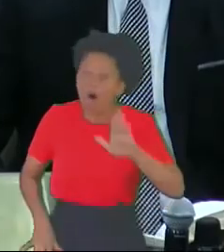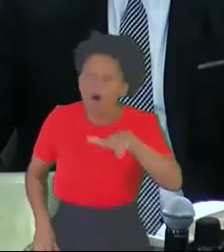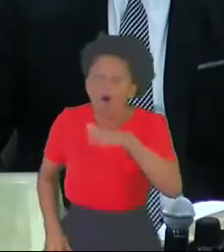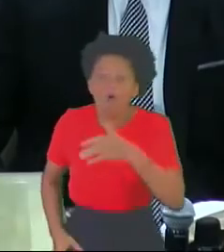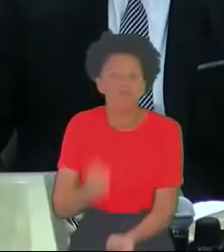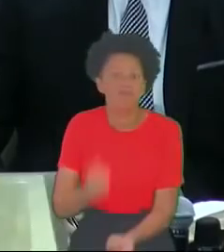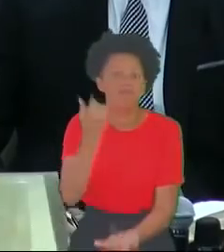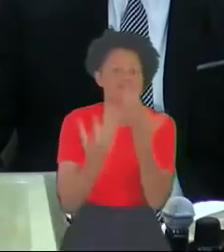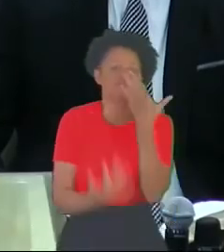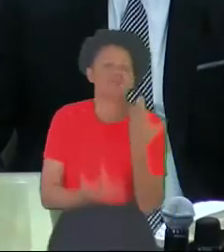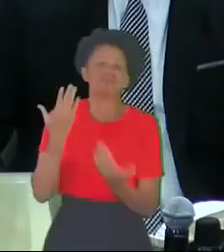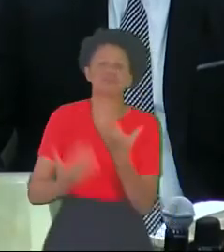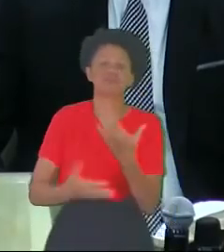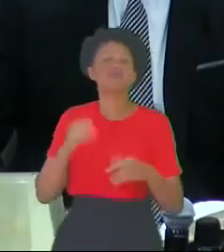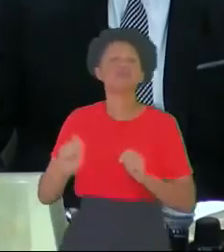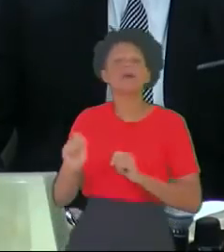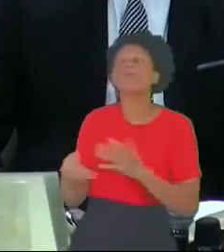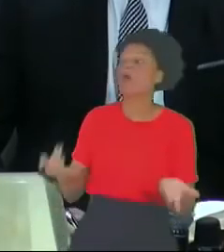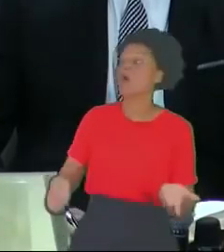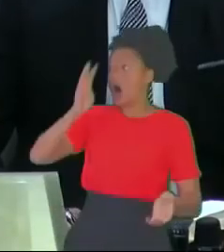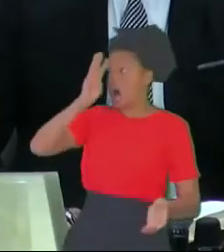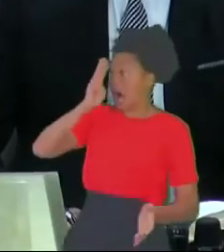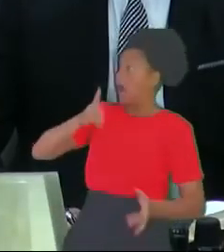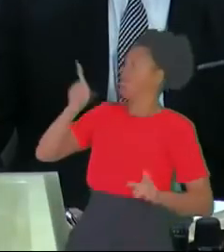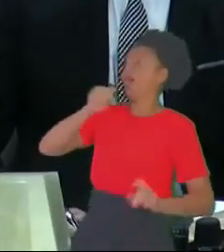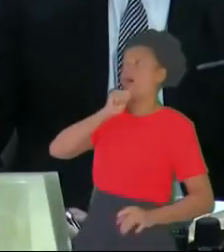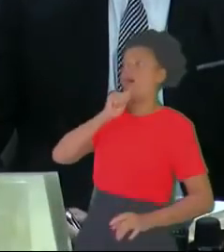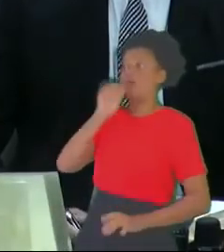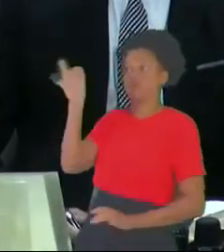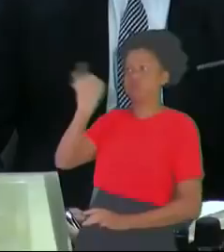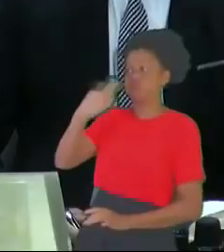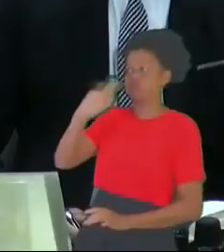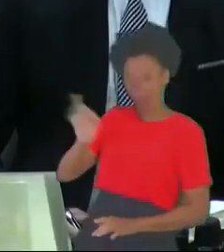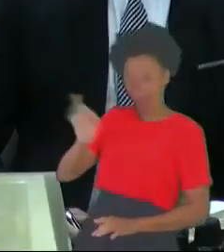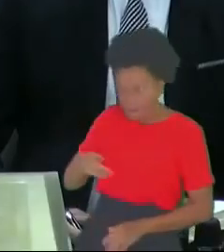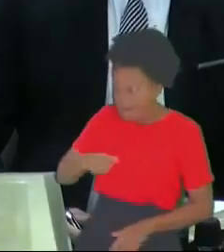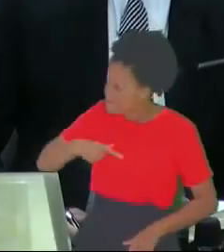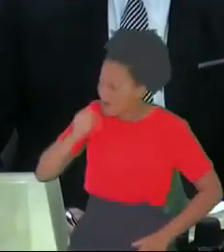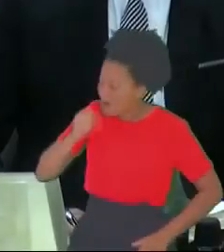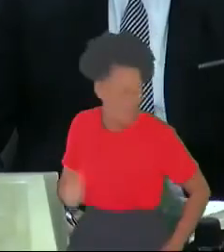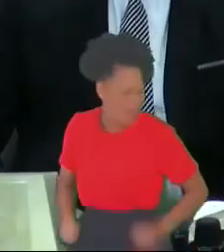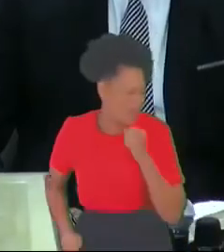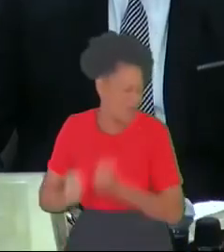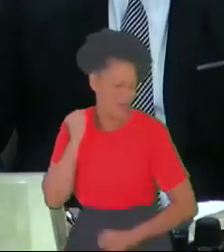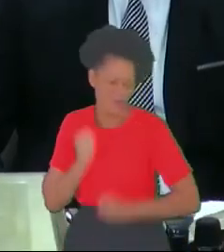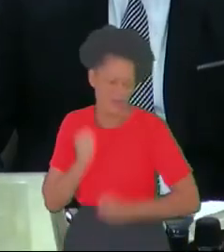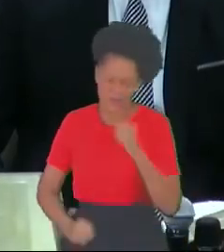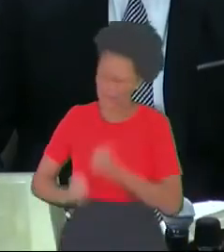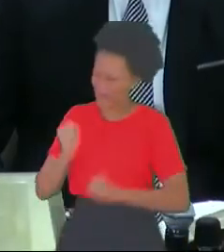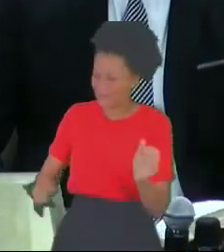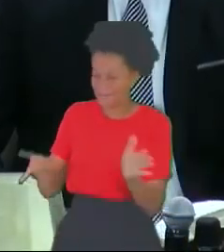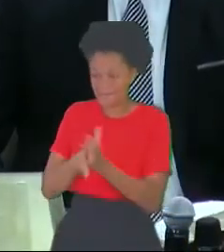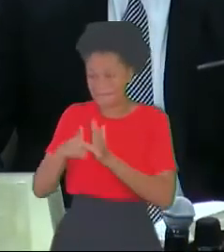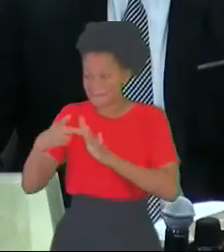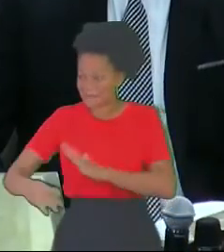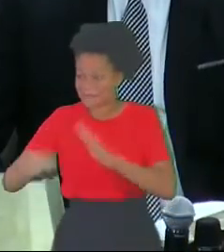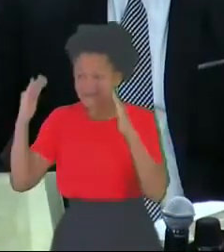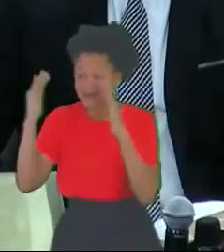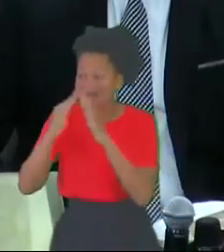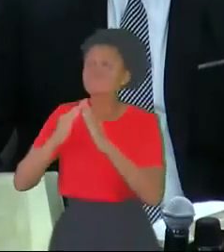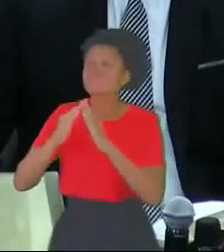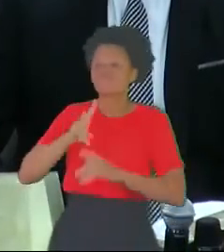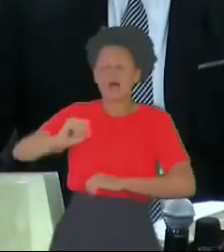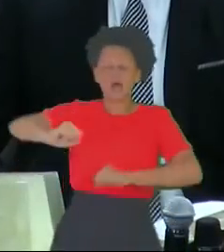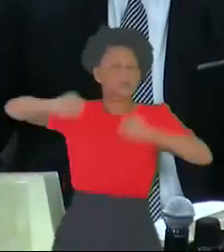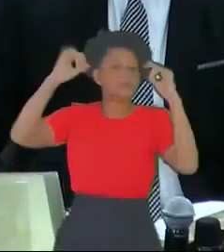ele disse: acabe, acabe. Eu não terminei não, acabe. Corra para casa, porque vai vir uma grande chuva.